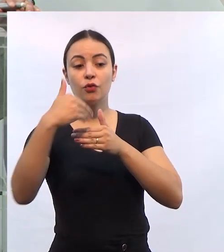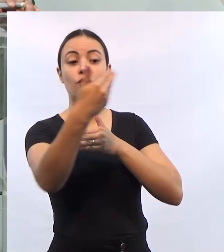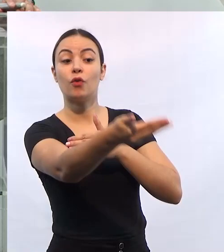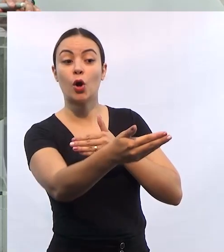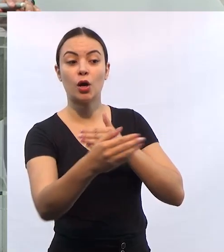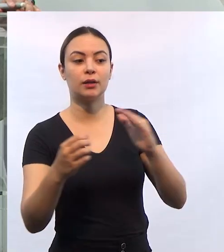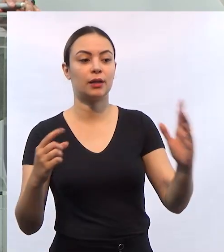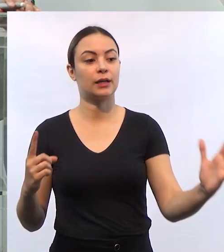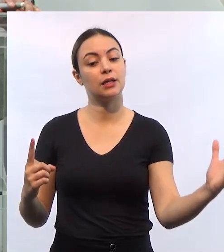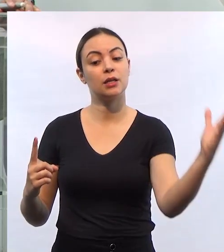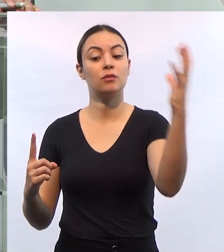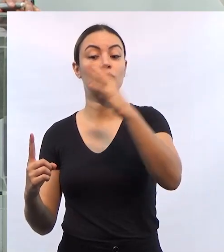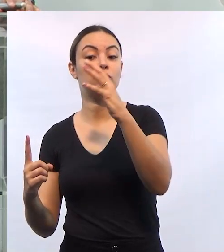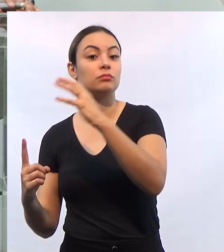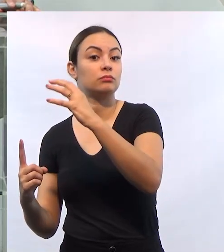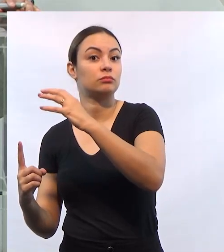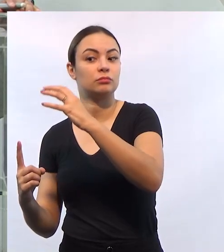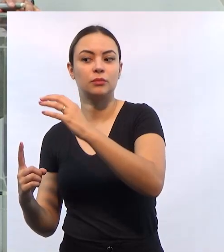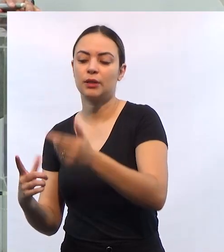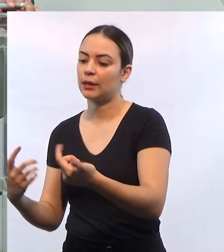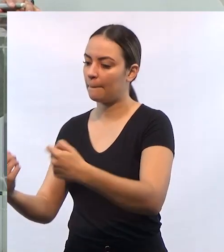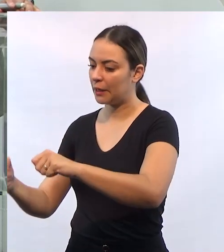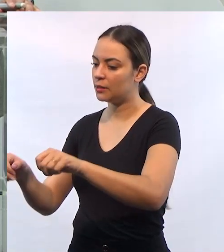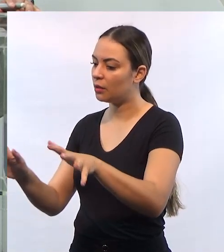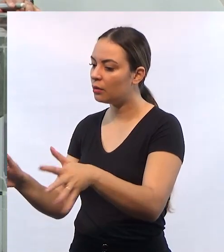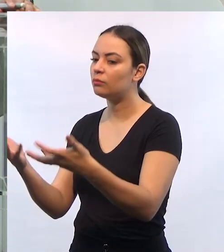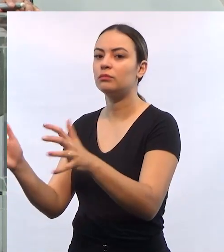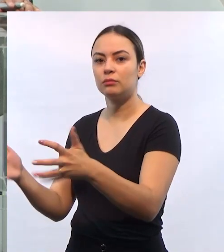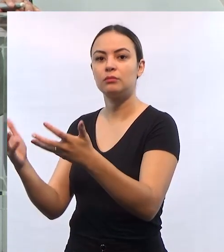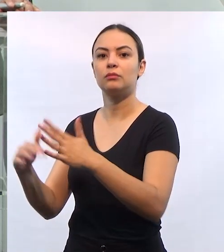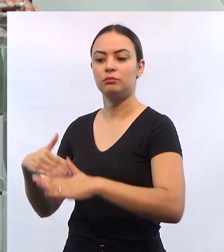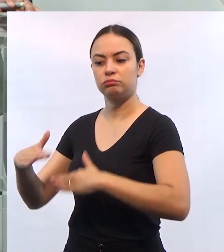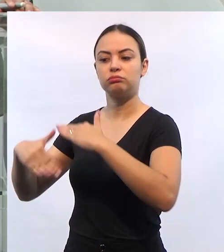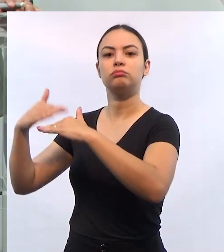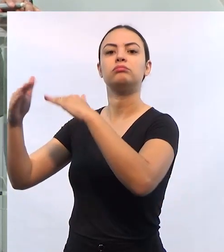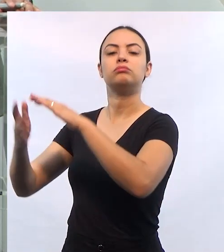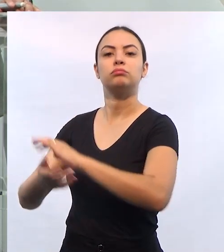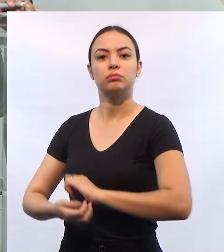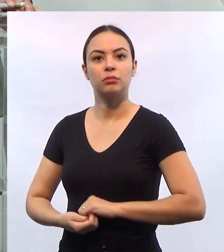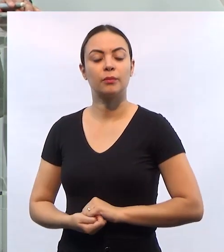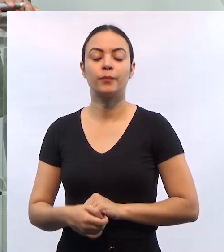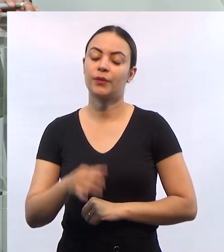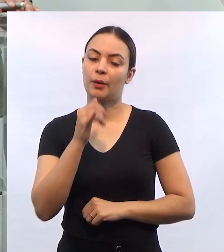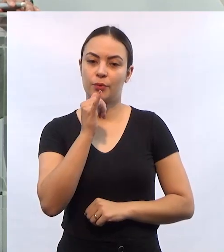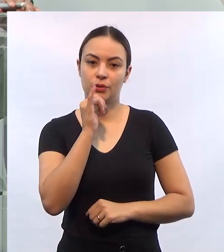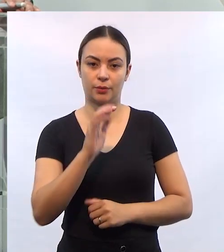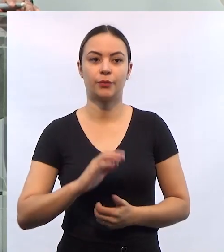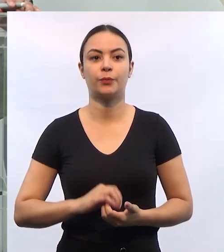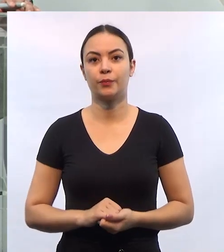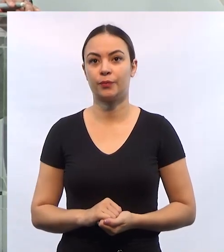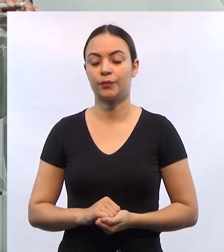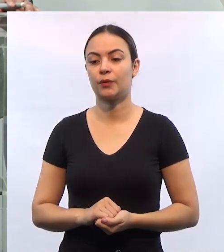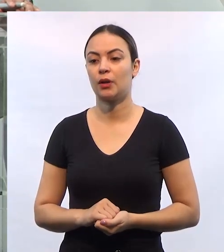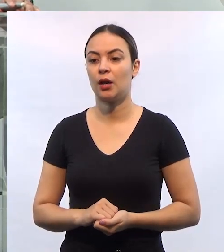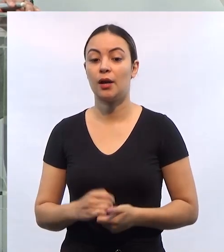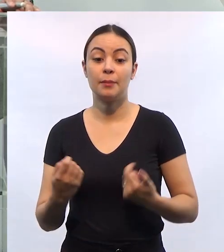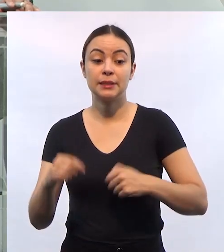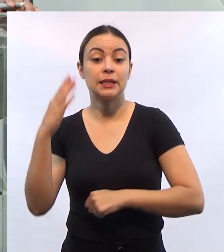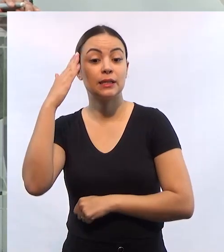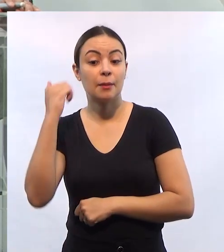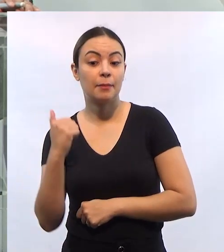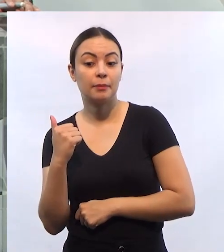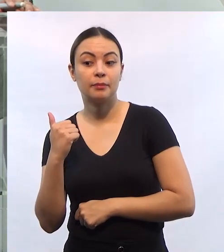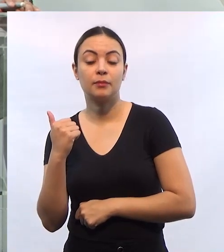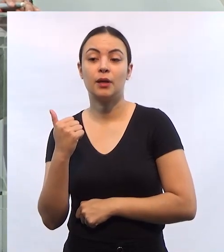as pessoas precisam ser desenvolvidas, porque se elas não acompanharem, vou dar um exemplo básico aqui, a tecnologia, elas ficaram